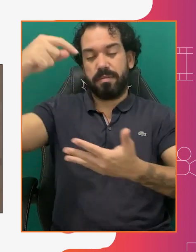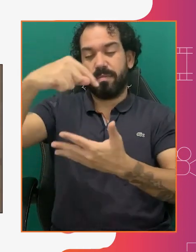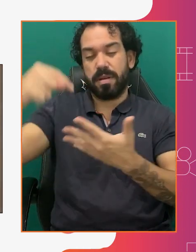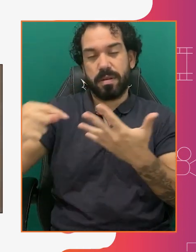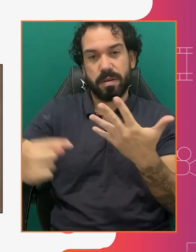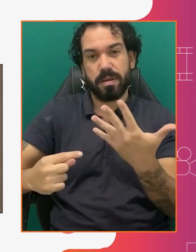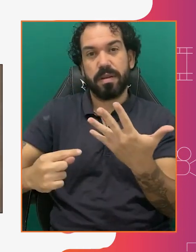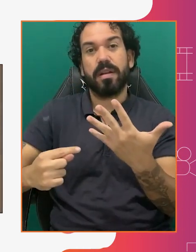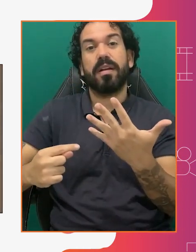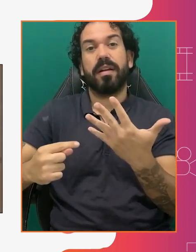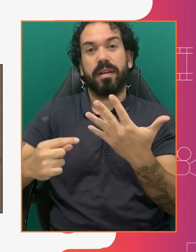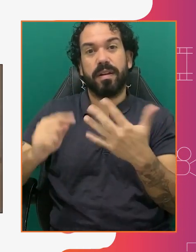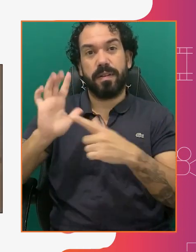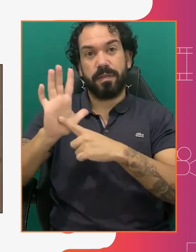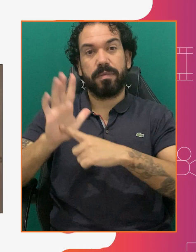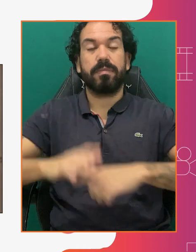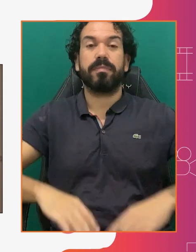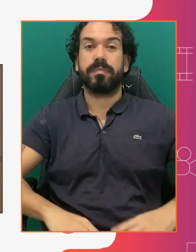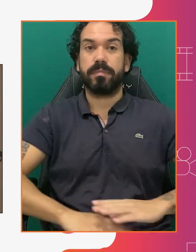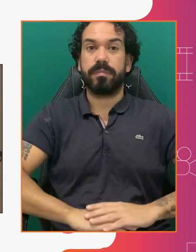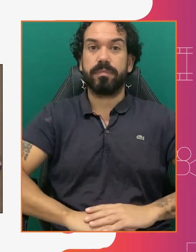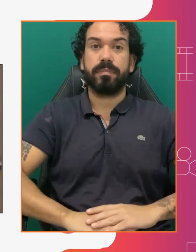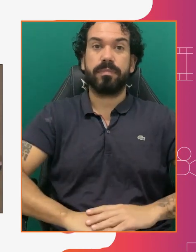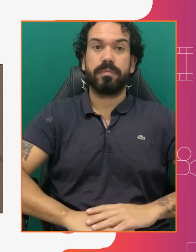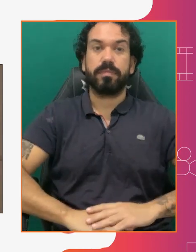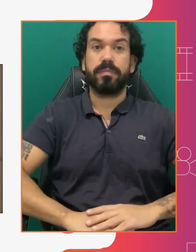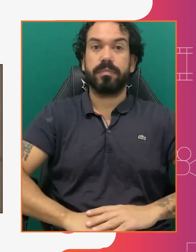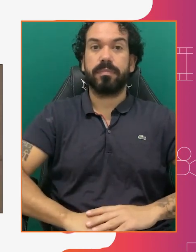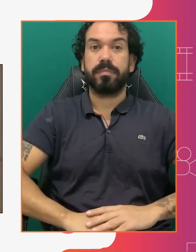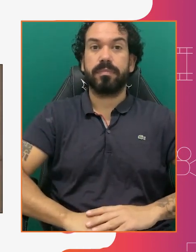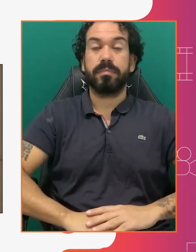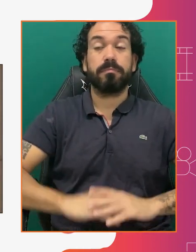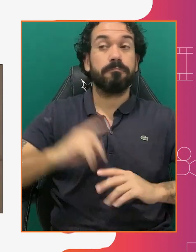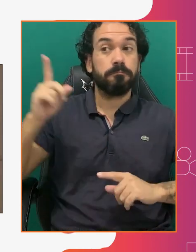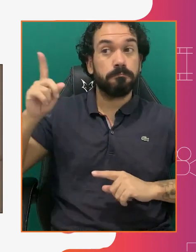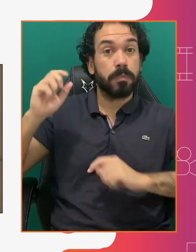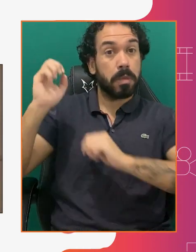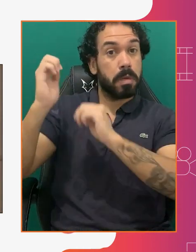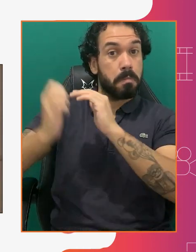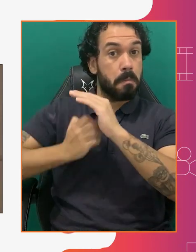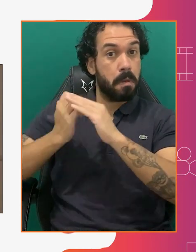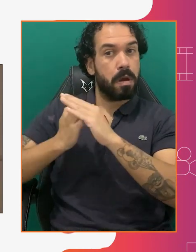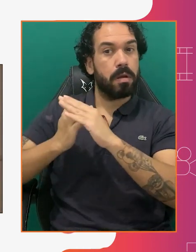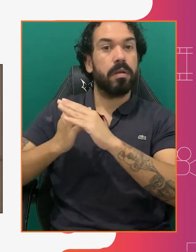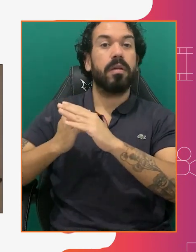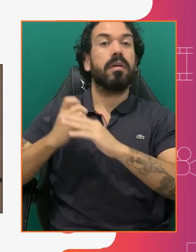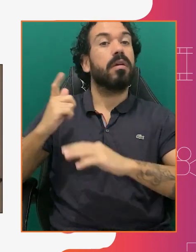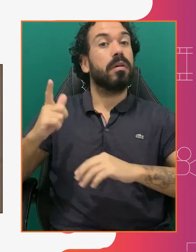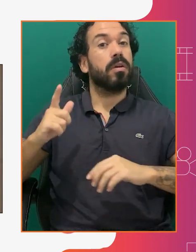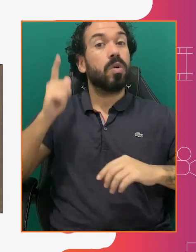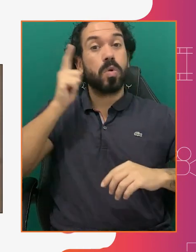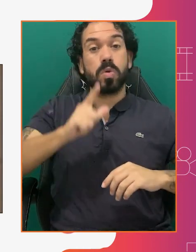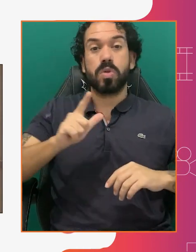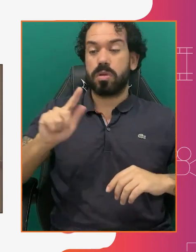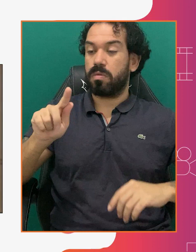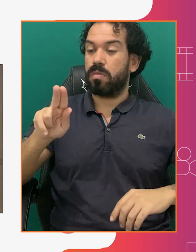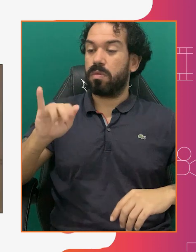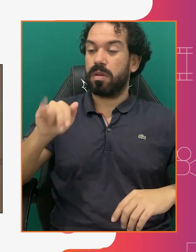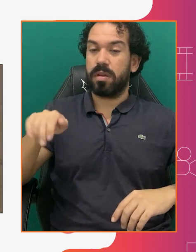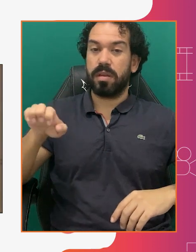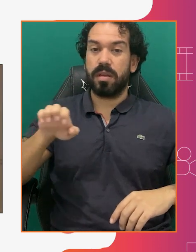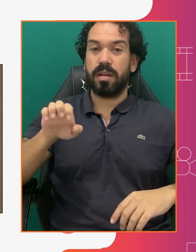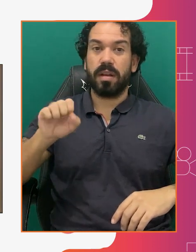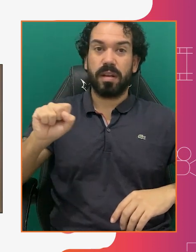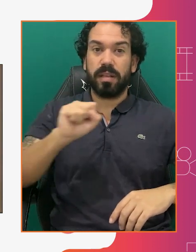Morph, Wallace e Gromit e Chão Carneiro. Esse estúdio também é conhecido por receber o Guinness